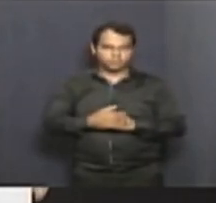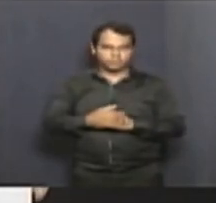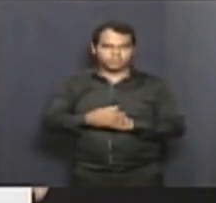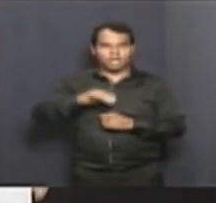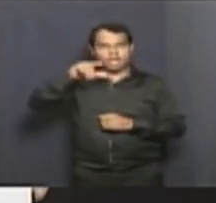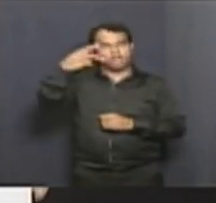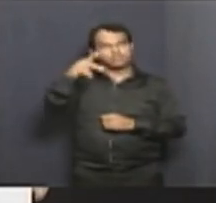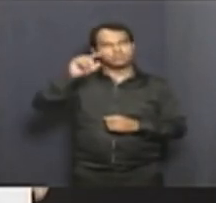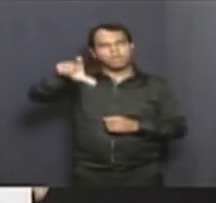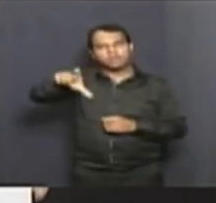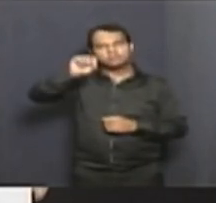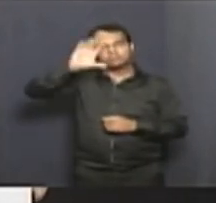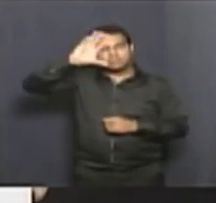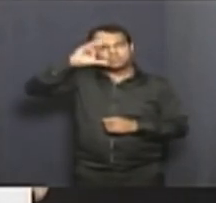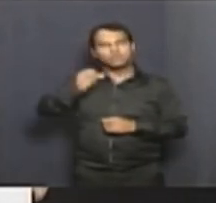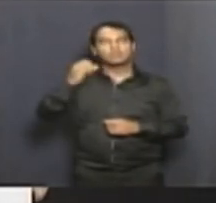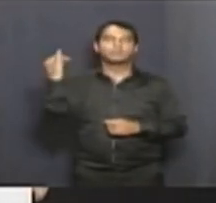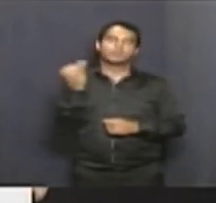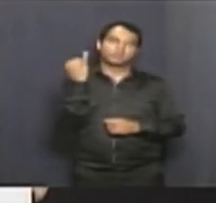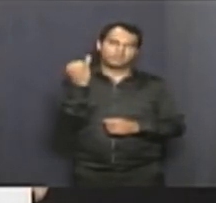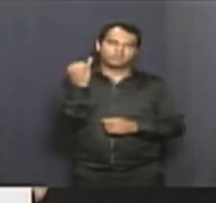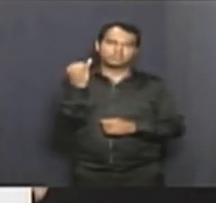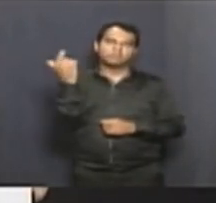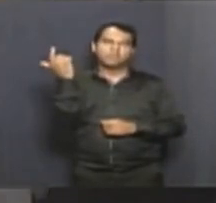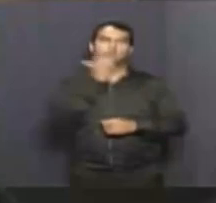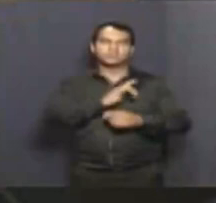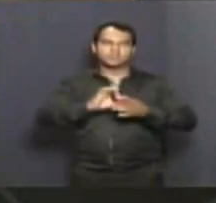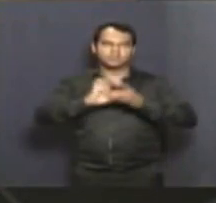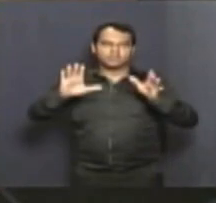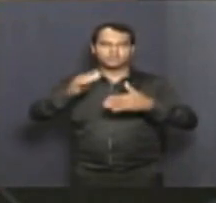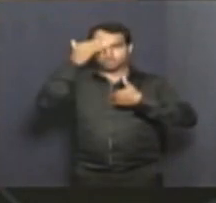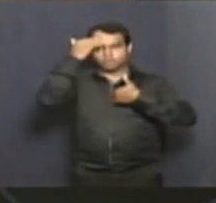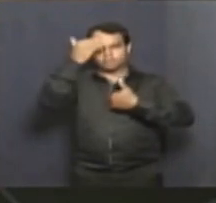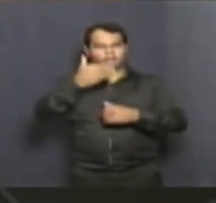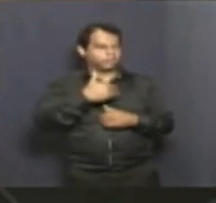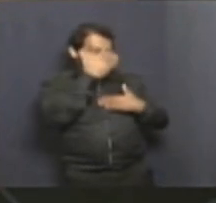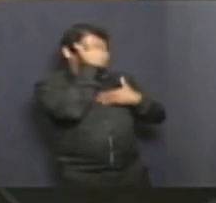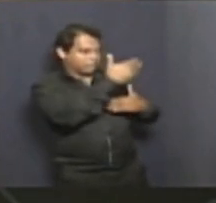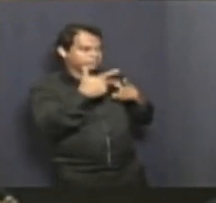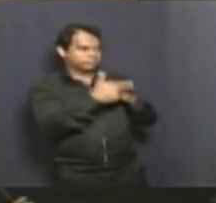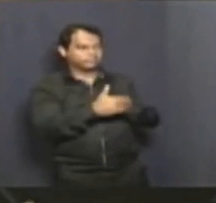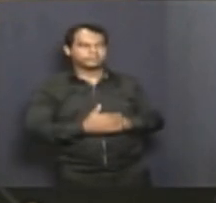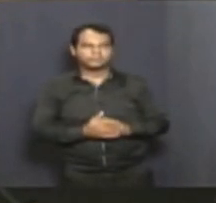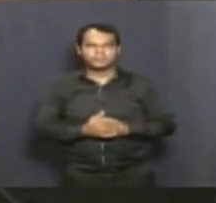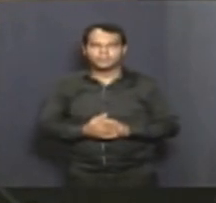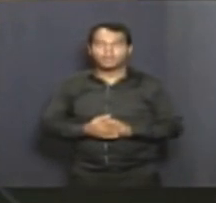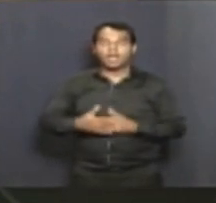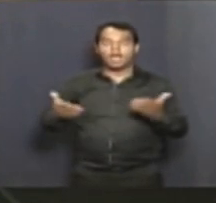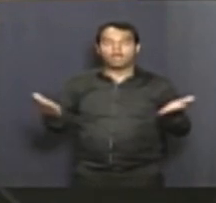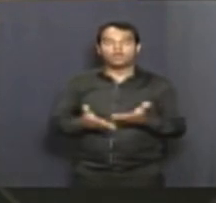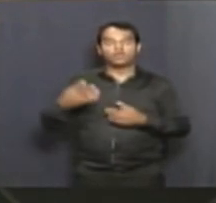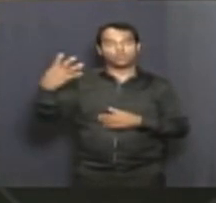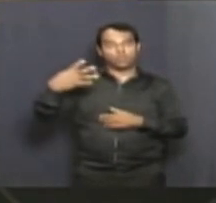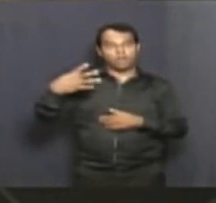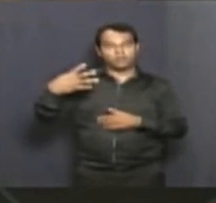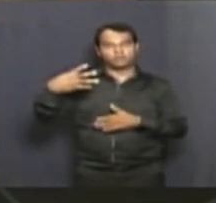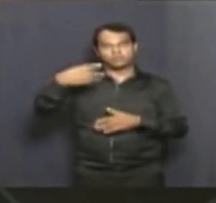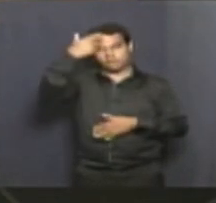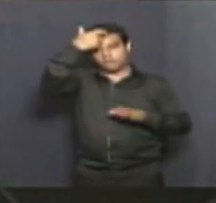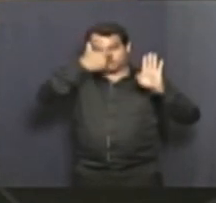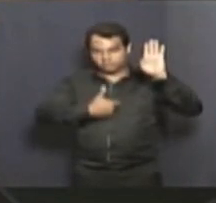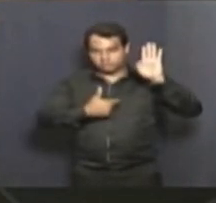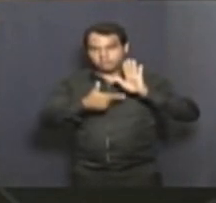importante é para a democracia obrigado candidato agora candidato a se apresentar é